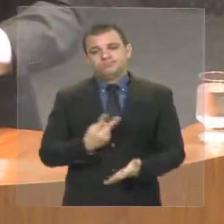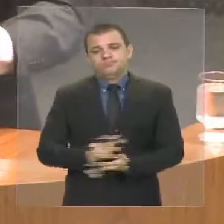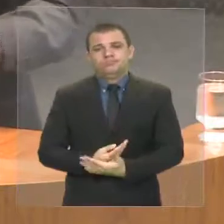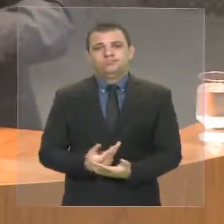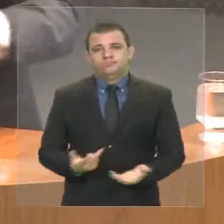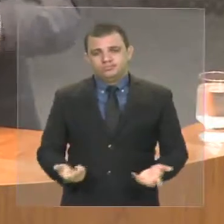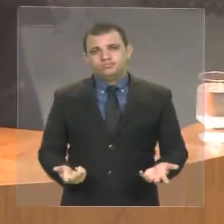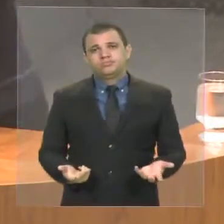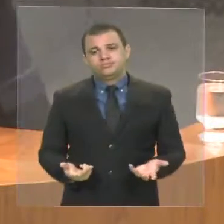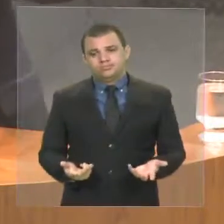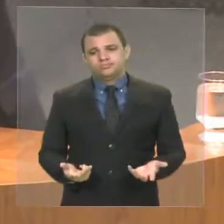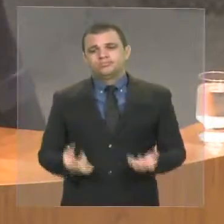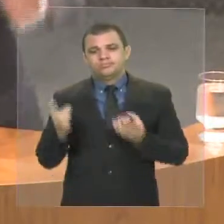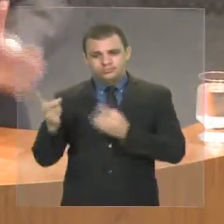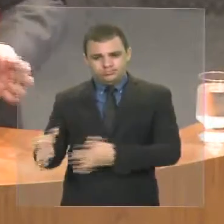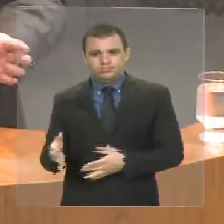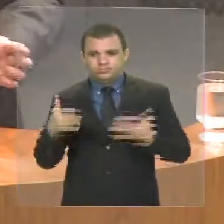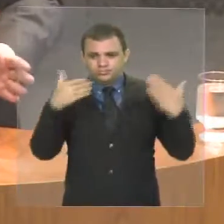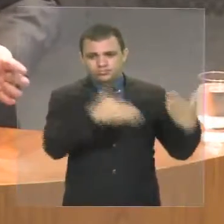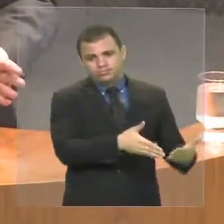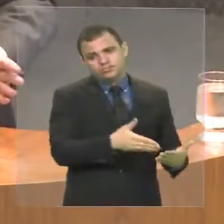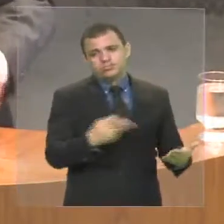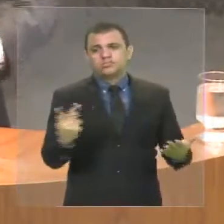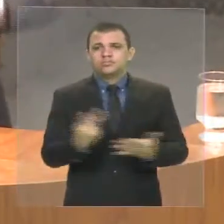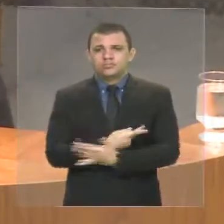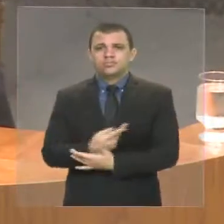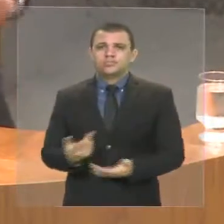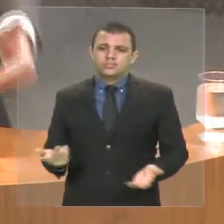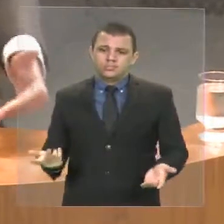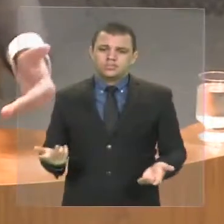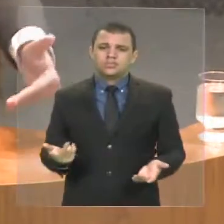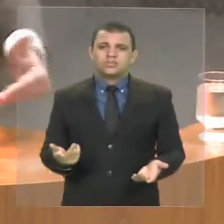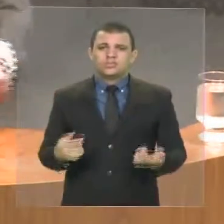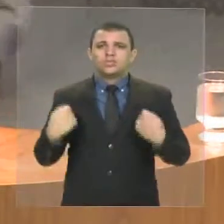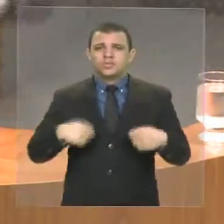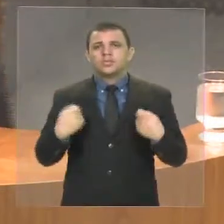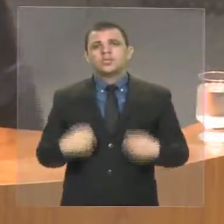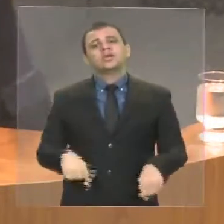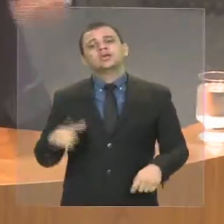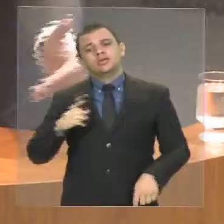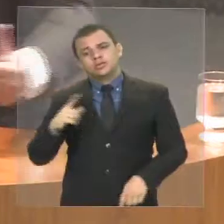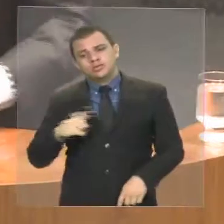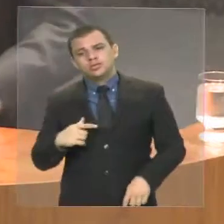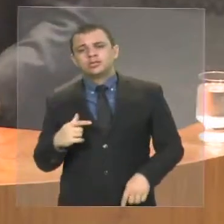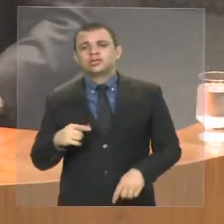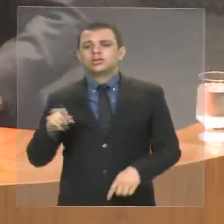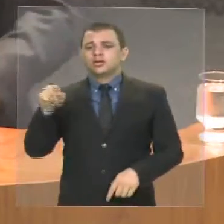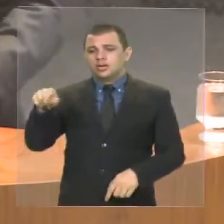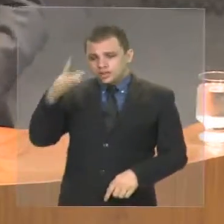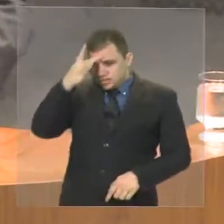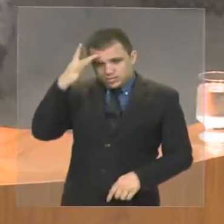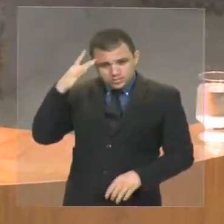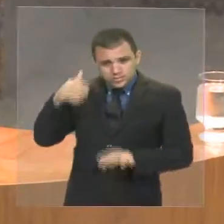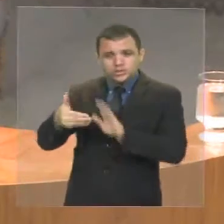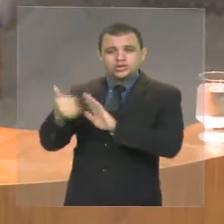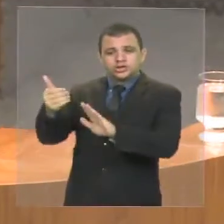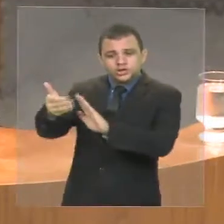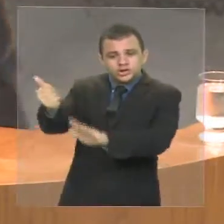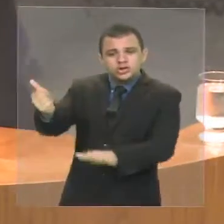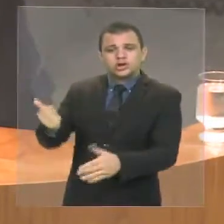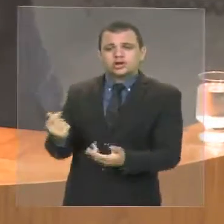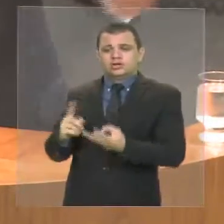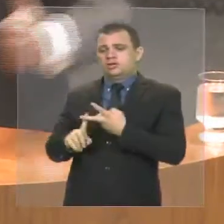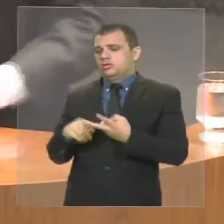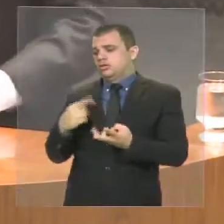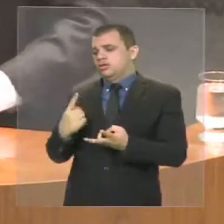faz omelete sem quebrar ovo. Então, você vai ter o desgaste de desapropriar, de tirar o estacionamento, de pagar